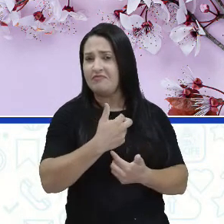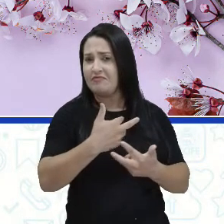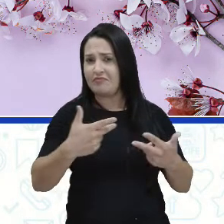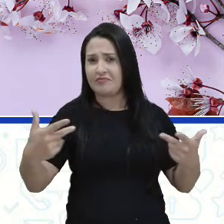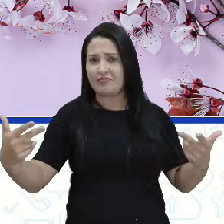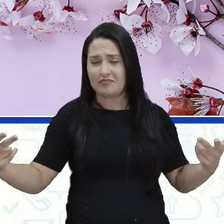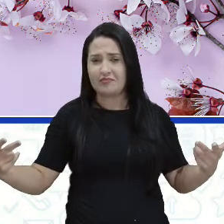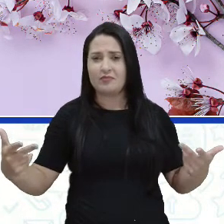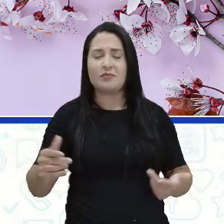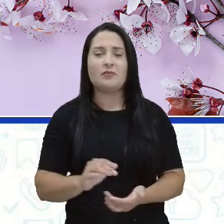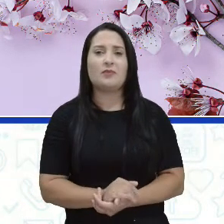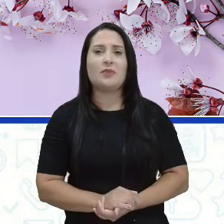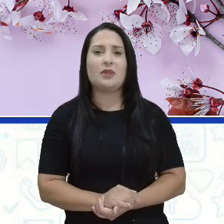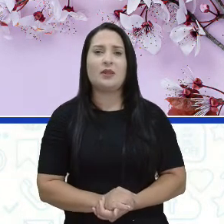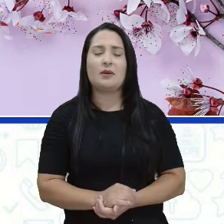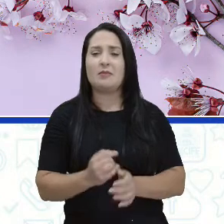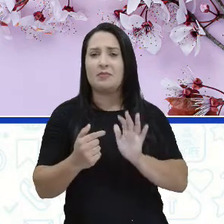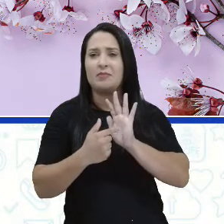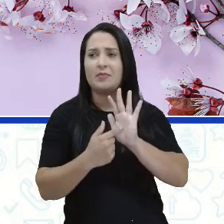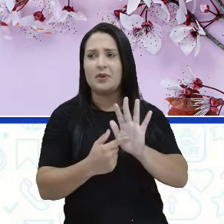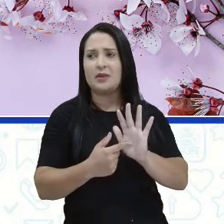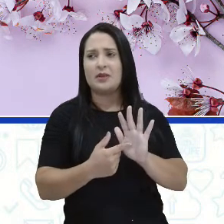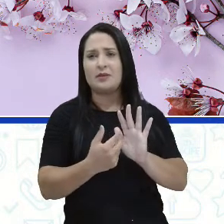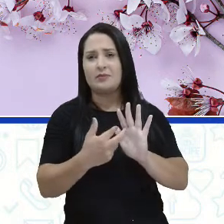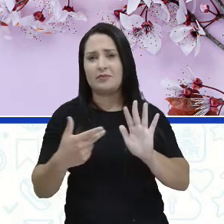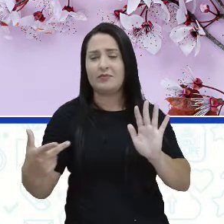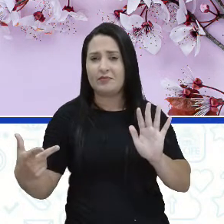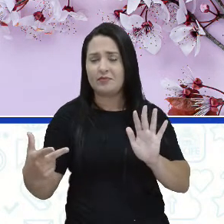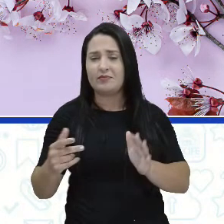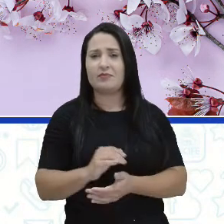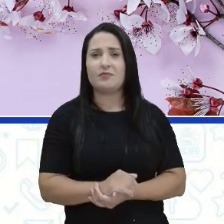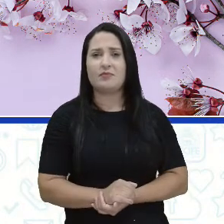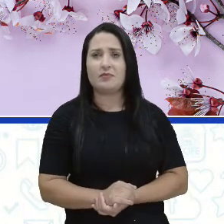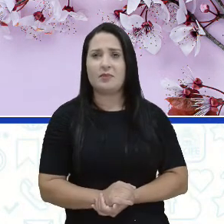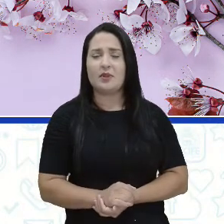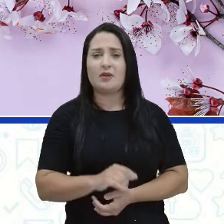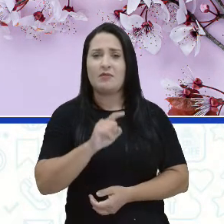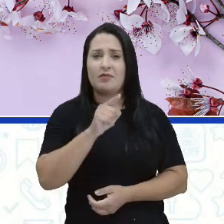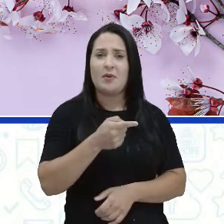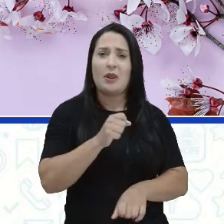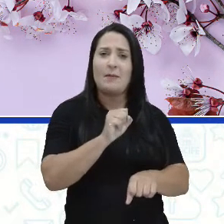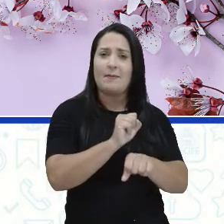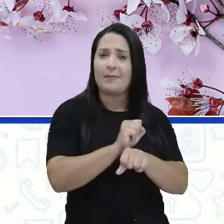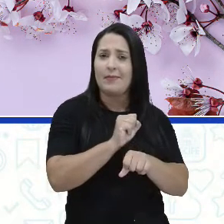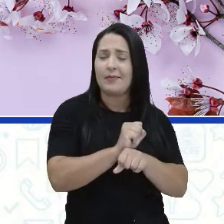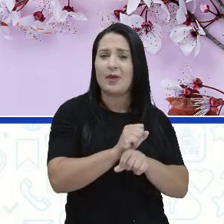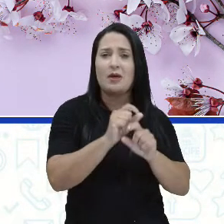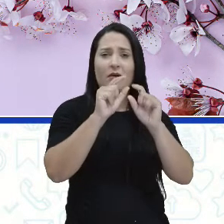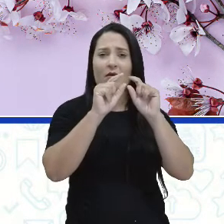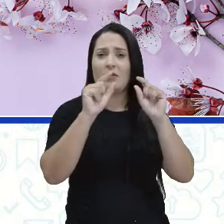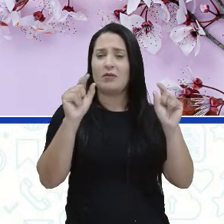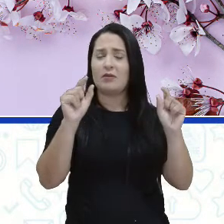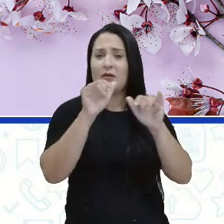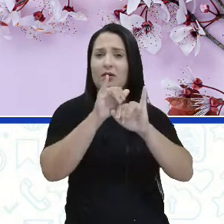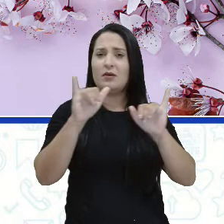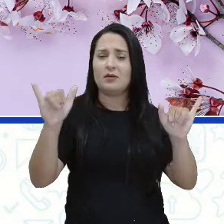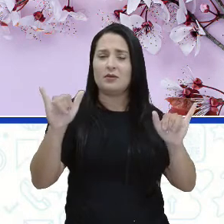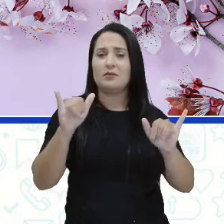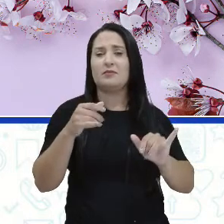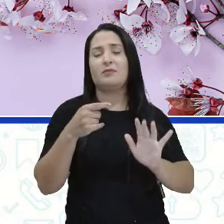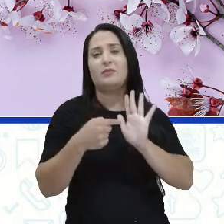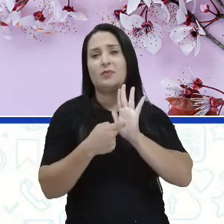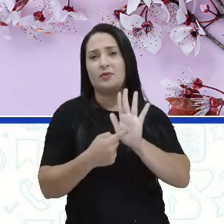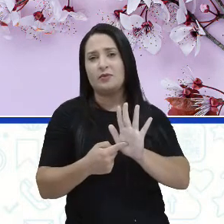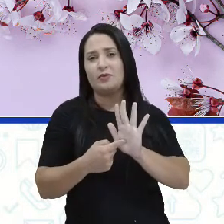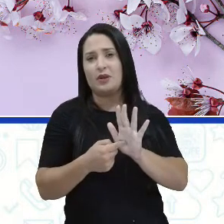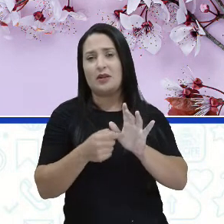isso, aparece em várias situações. A vírgula marca pausas no enunciado, indicando que os termos